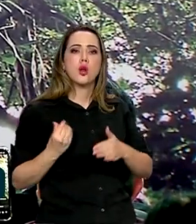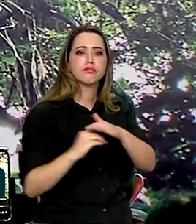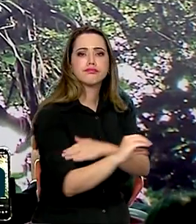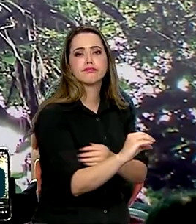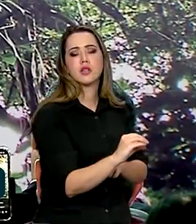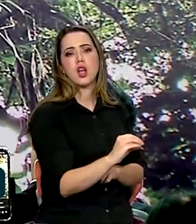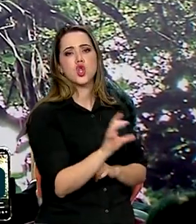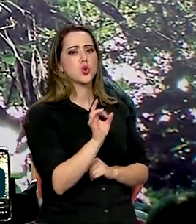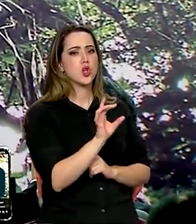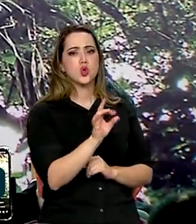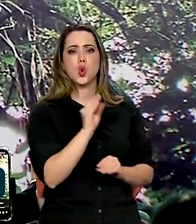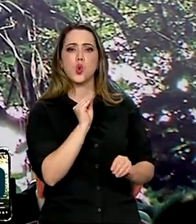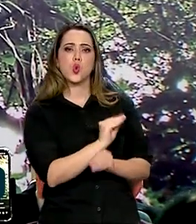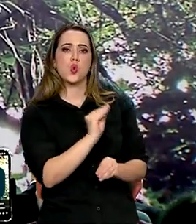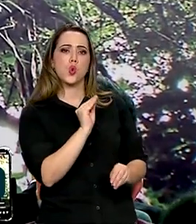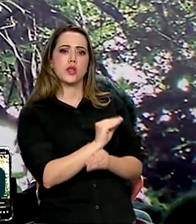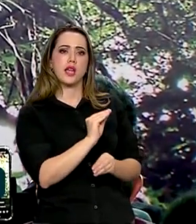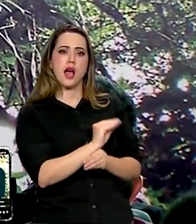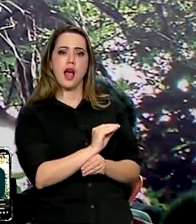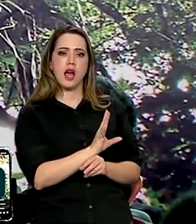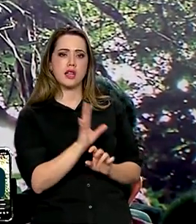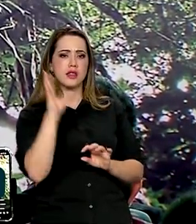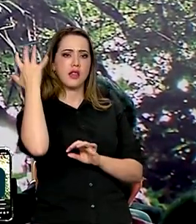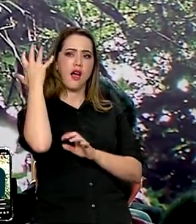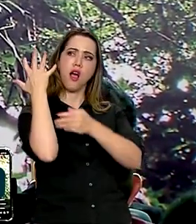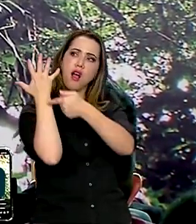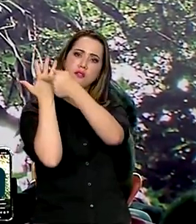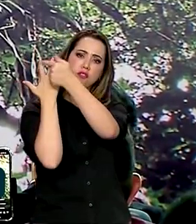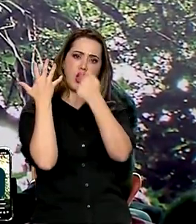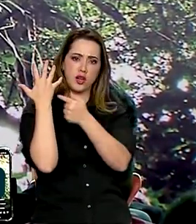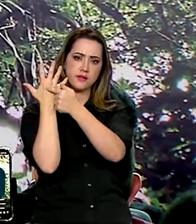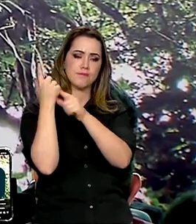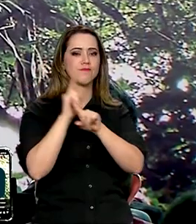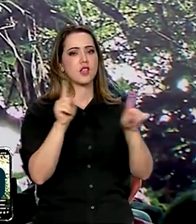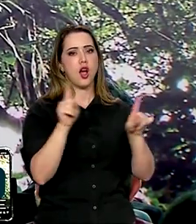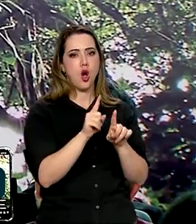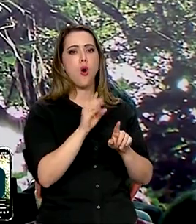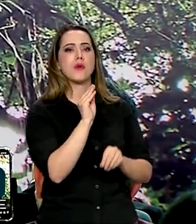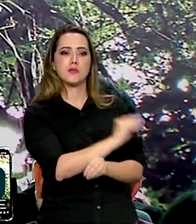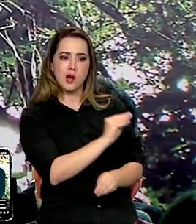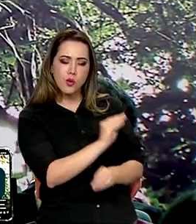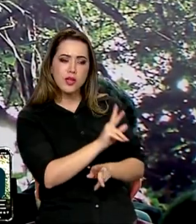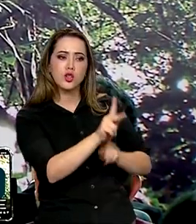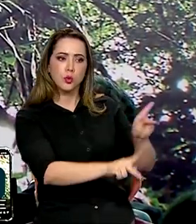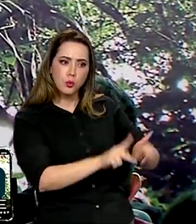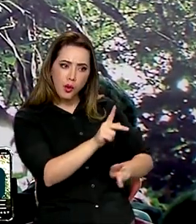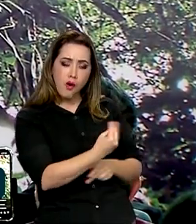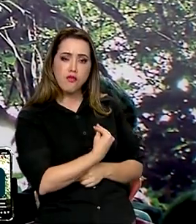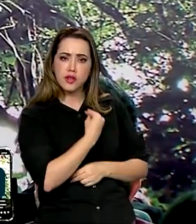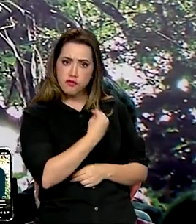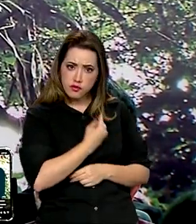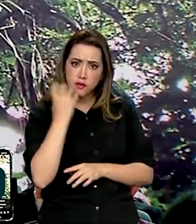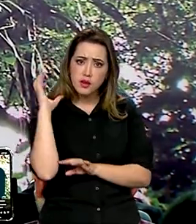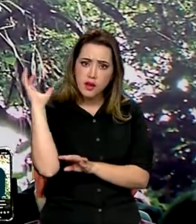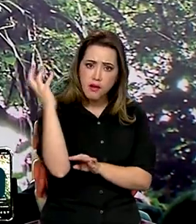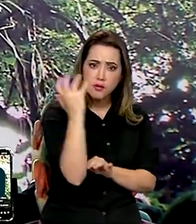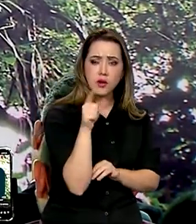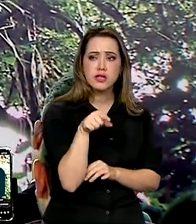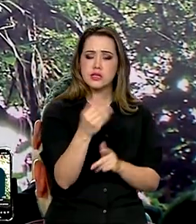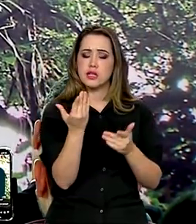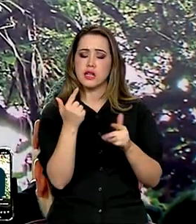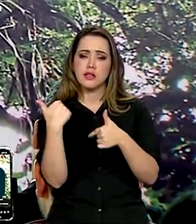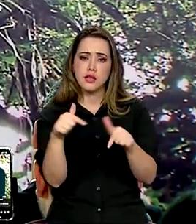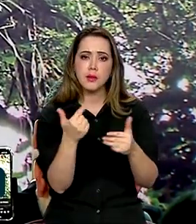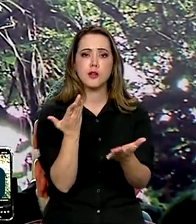não apenas para cuidar da copa da floresta, mas para cuidar do povo que mora lá embaixo, que quer trabalhar, que quer